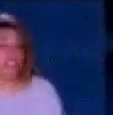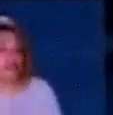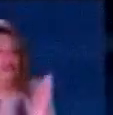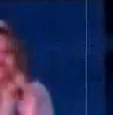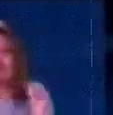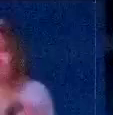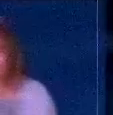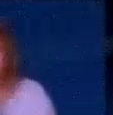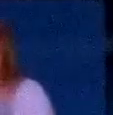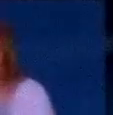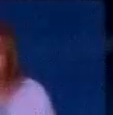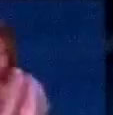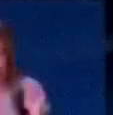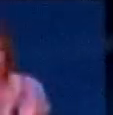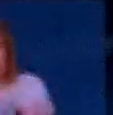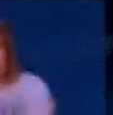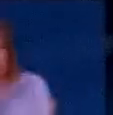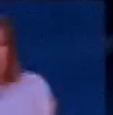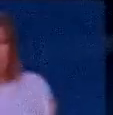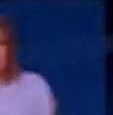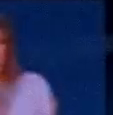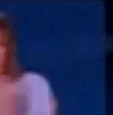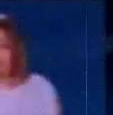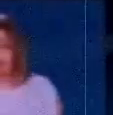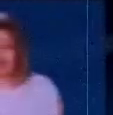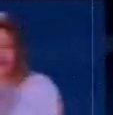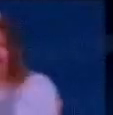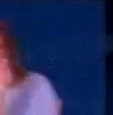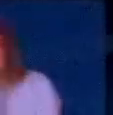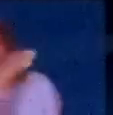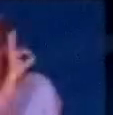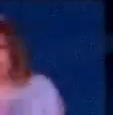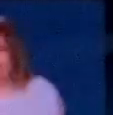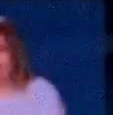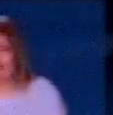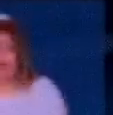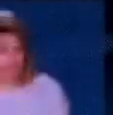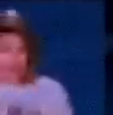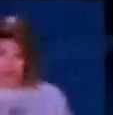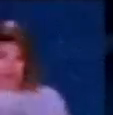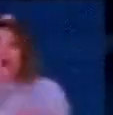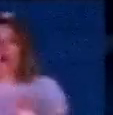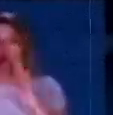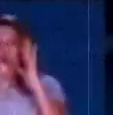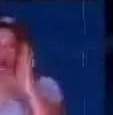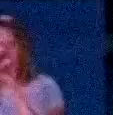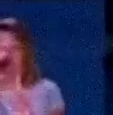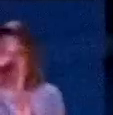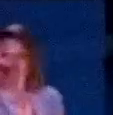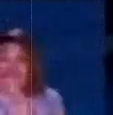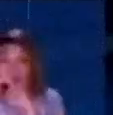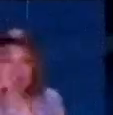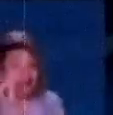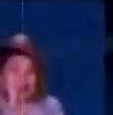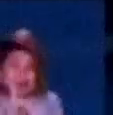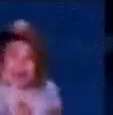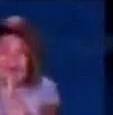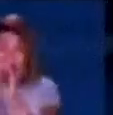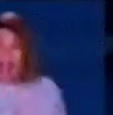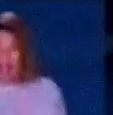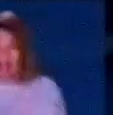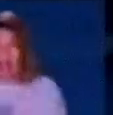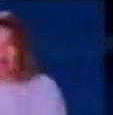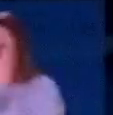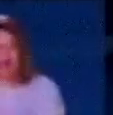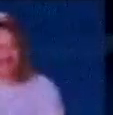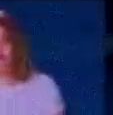banco público numa taxa de 18%. O senhor fez o Brasil ficar endividado a quatro vezes mais. Foi isso que o senhor fez. Esse que é o cenário